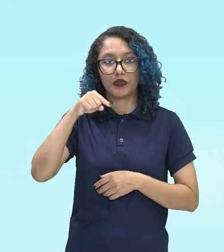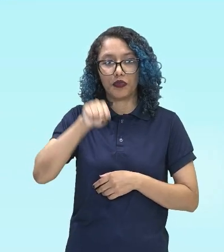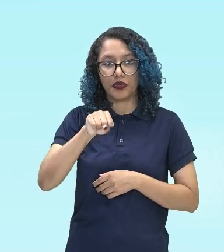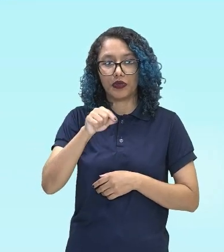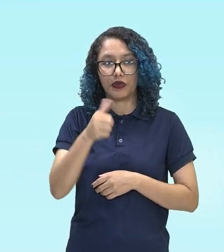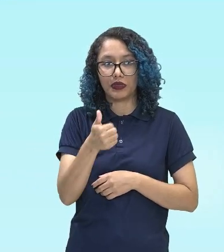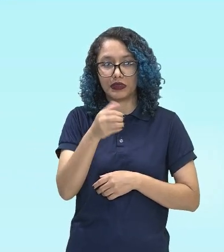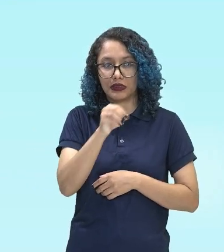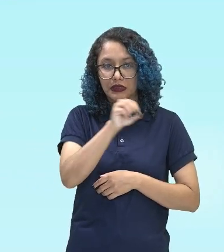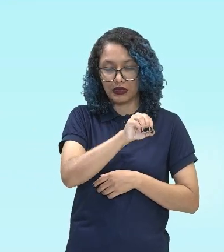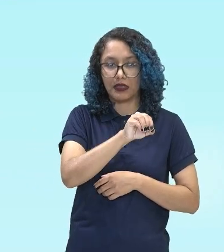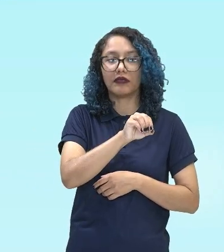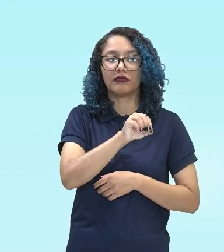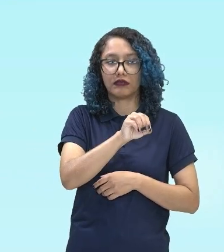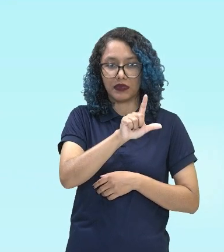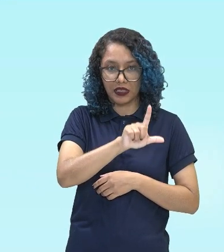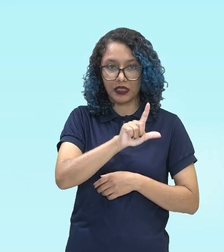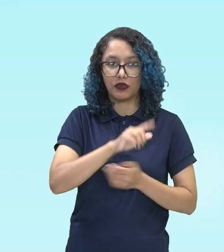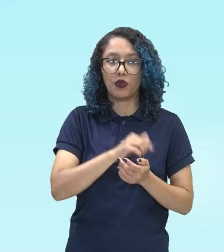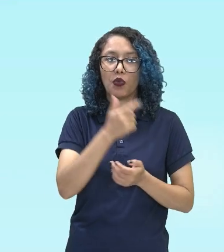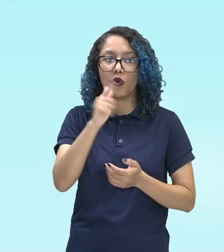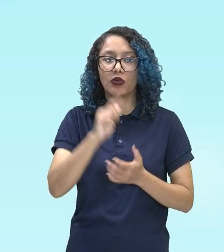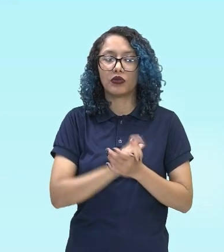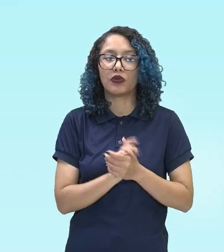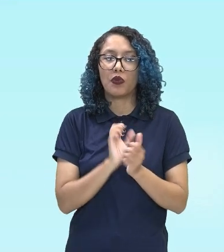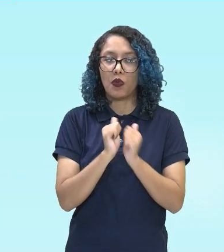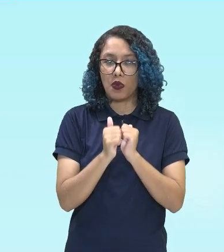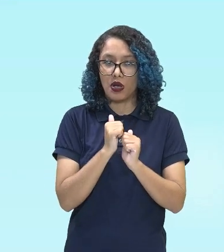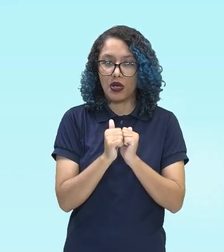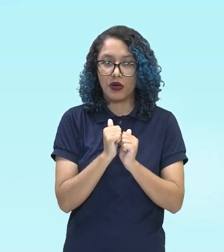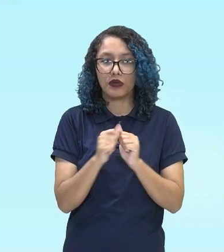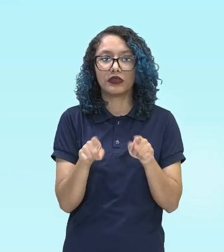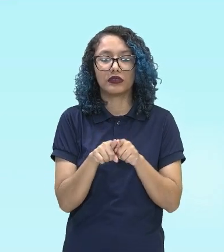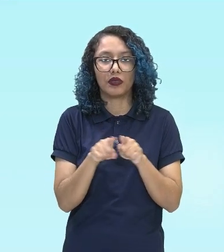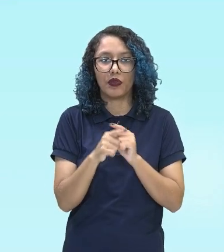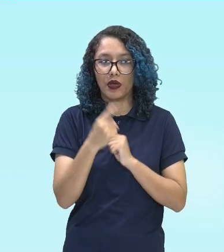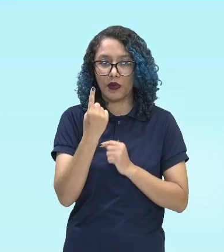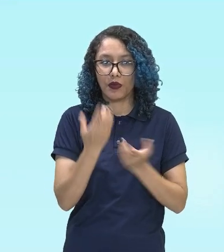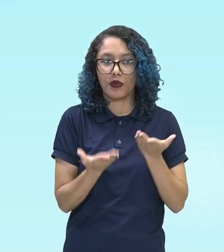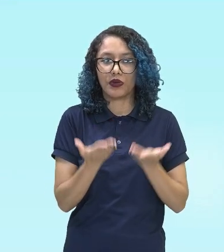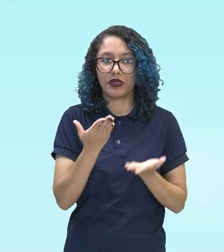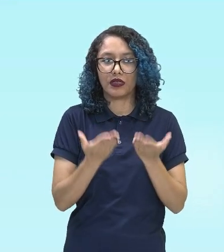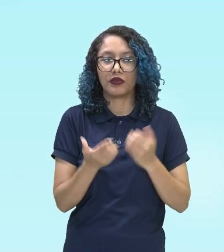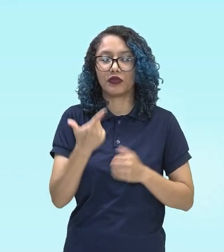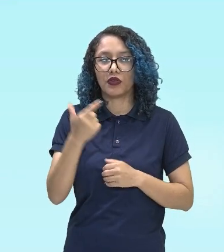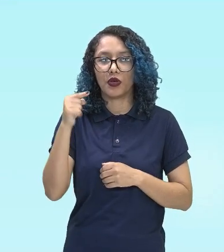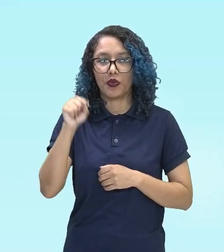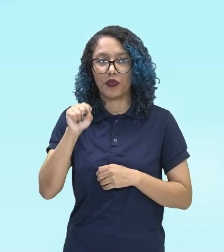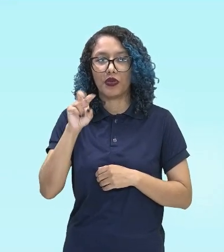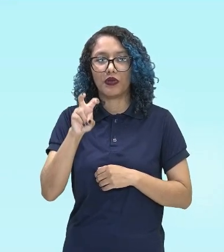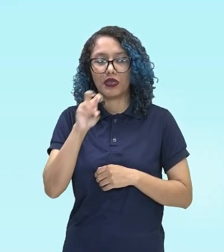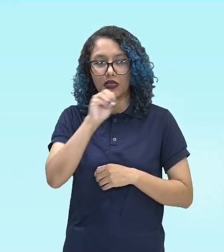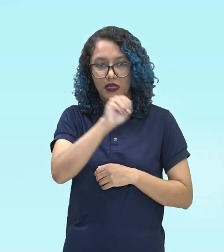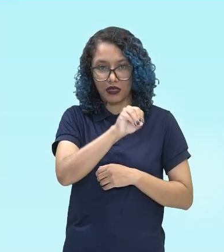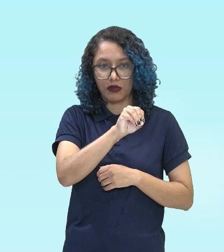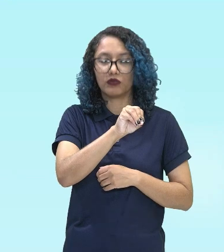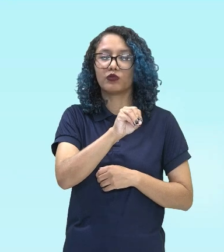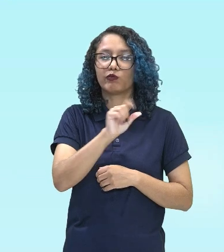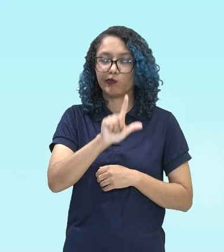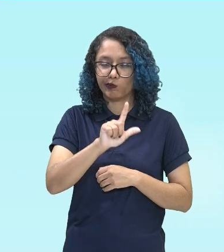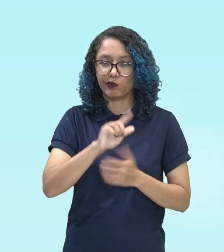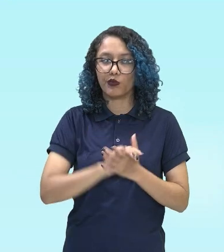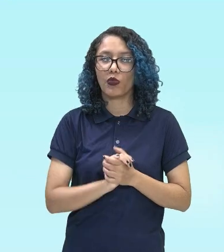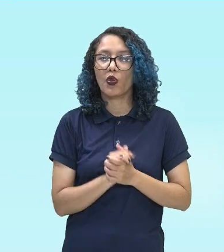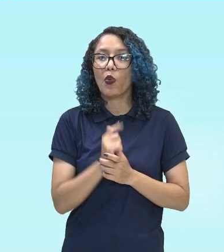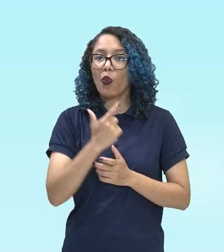17.100 litros. Arroz, também 1 quilo, 2.500 litros.